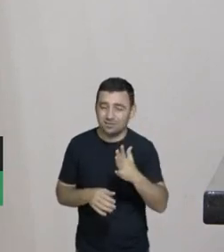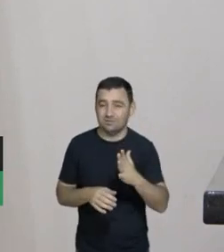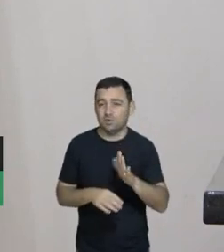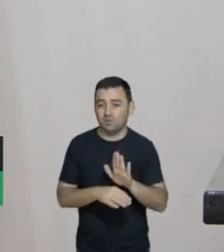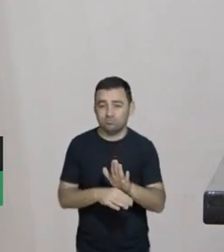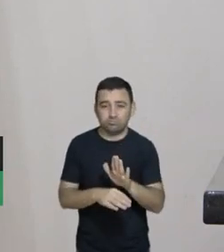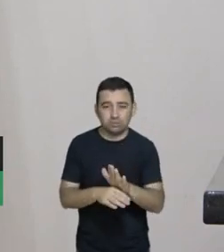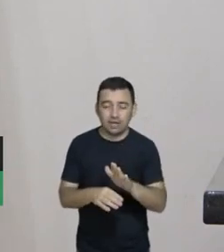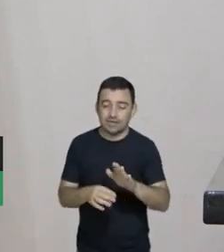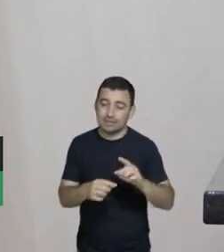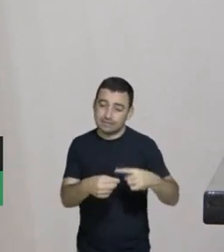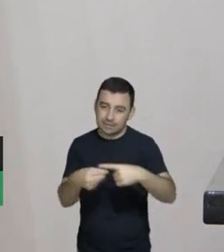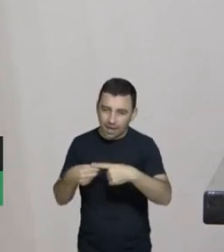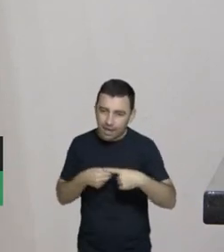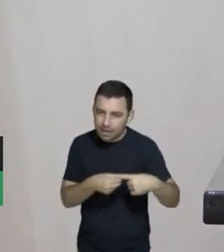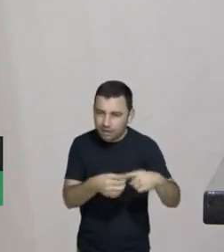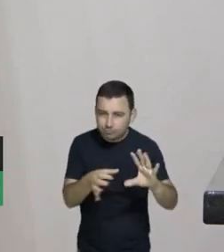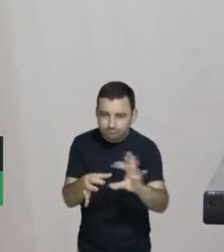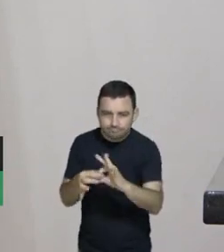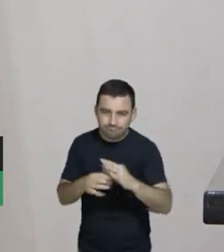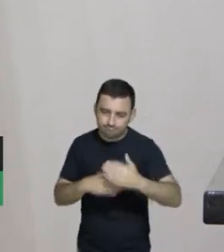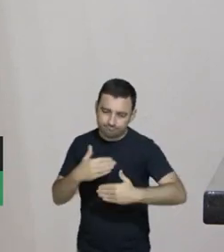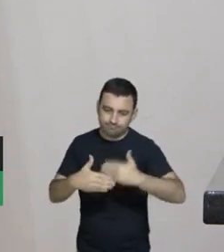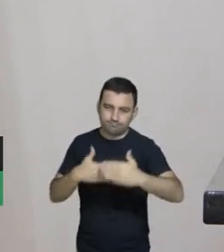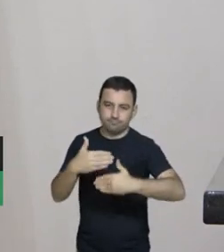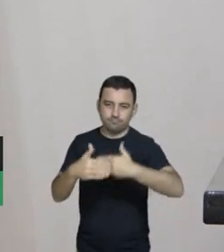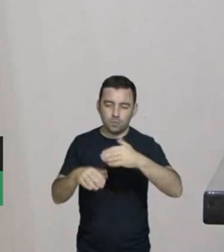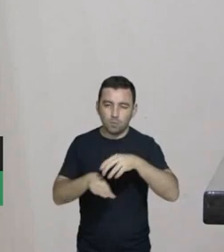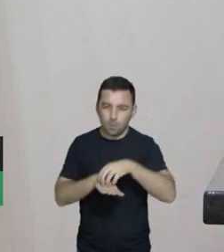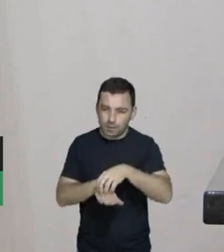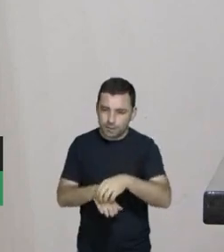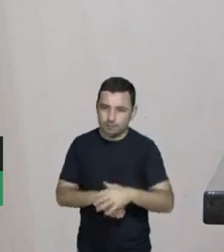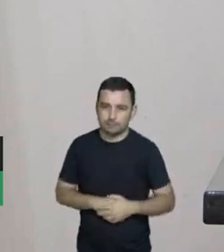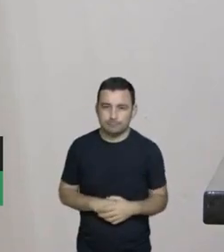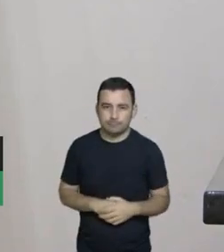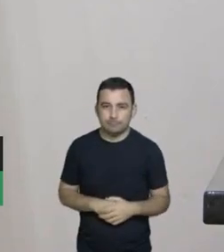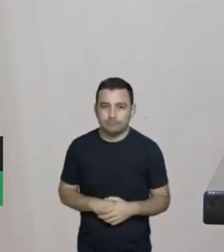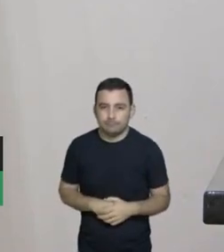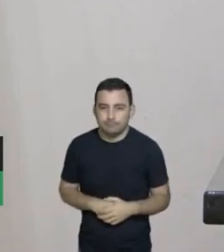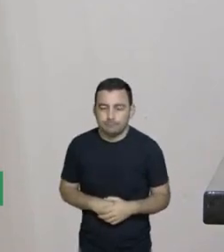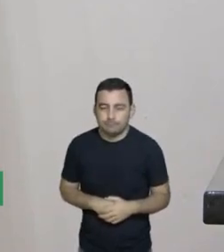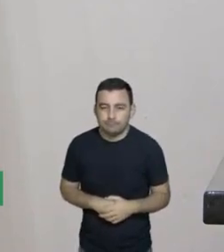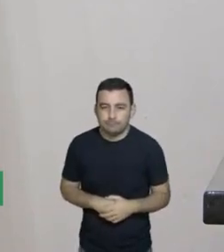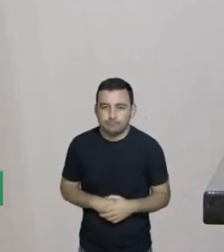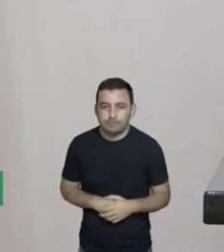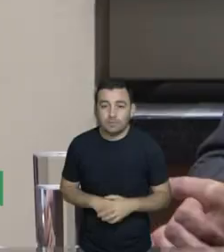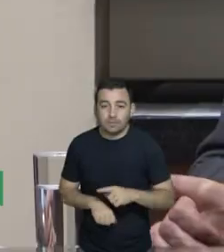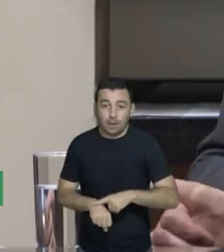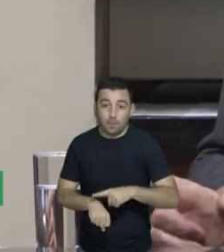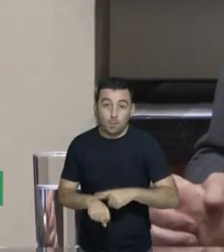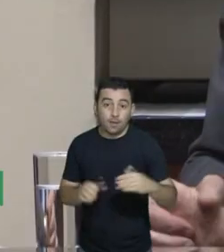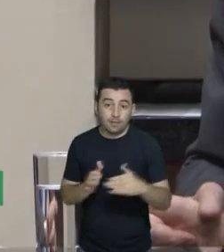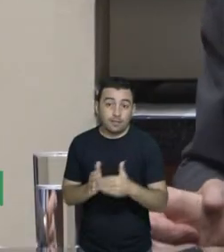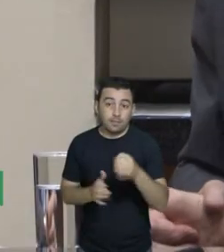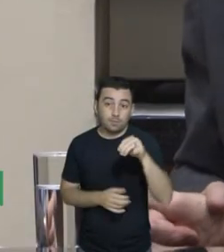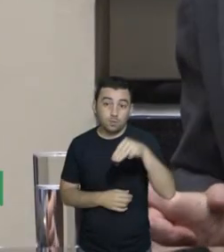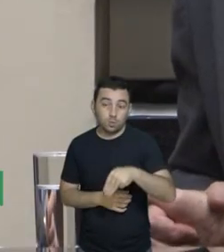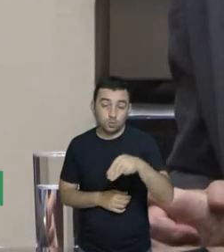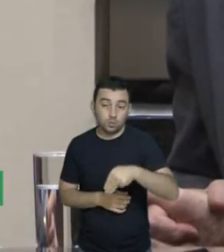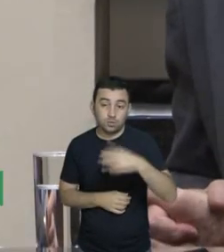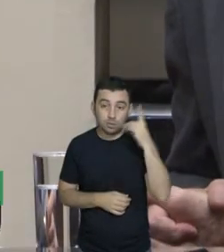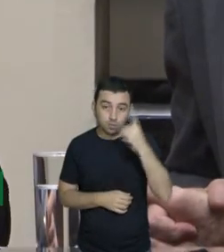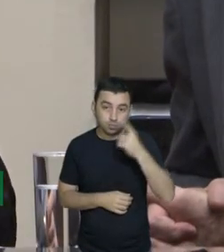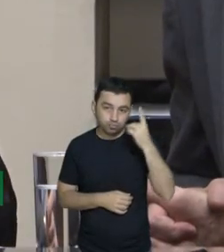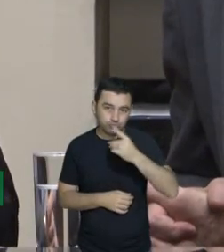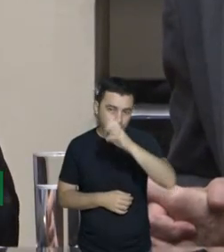nossas cidades da Grande Florianópolis evoluírem em mobilidade. Muito obrigado. Pelo tempo de até 10 minutos, fará uso da palavra o deputado Emerson